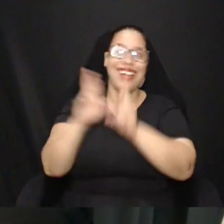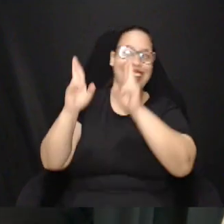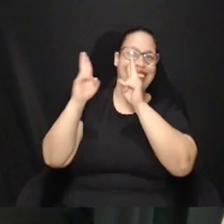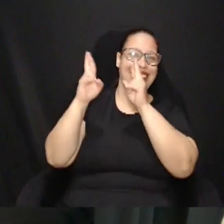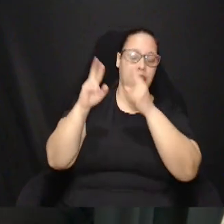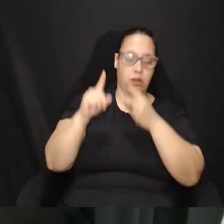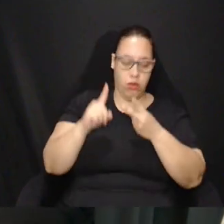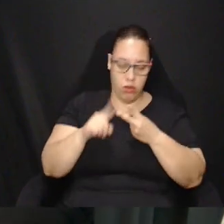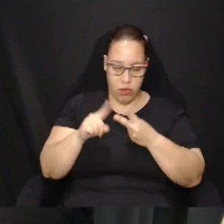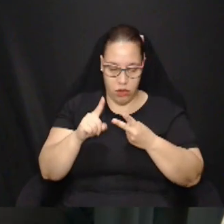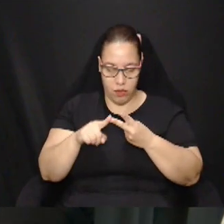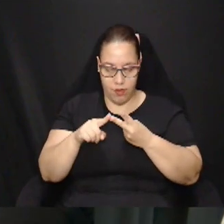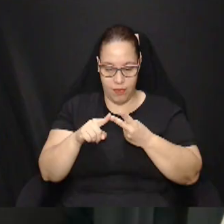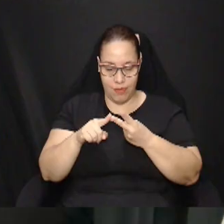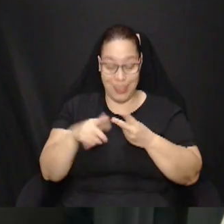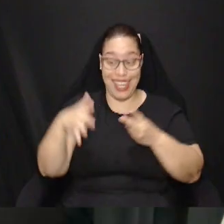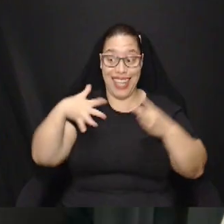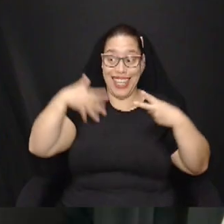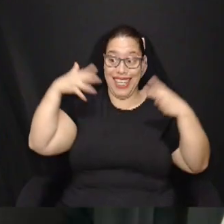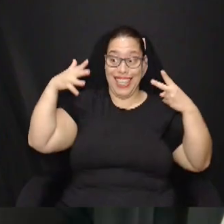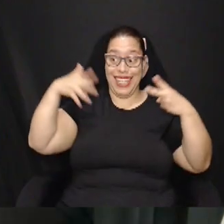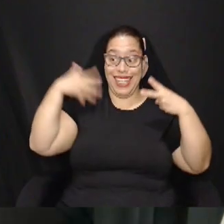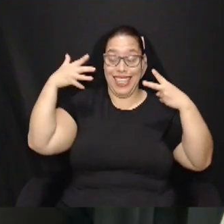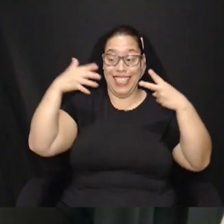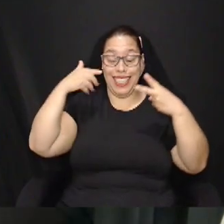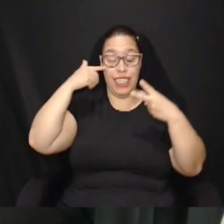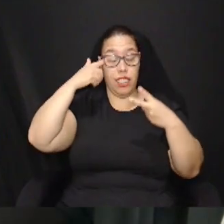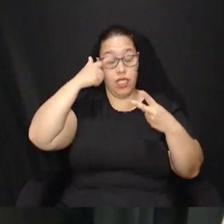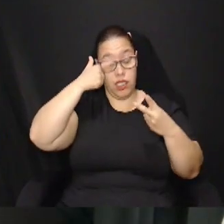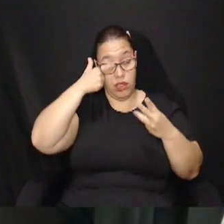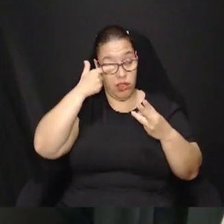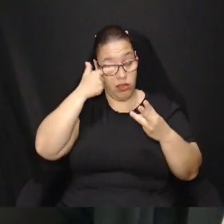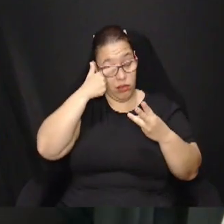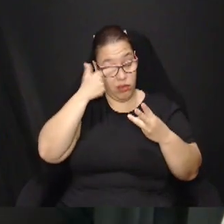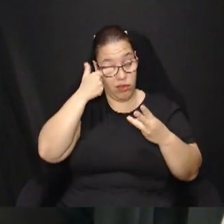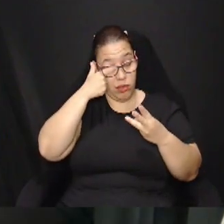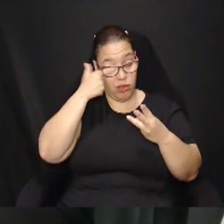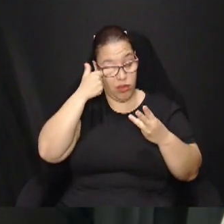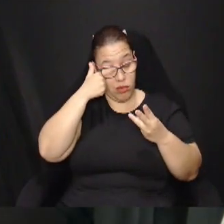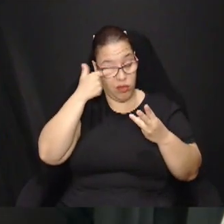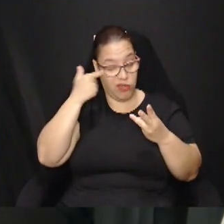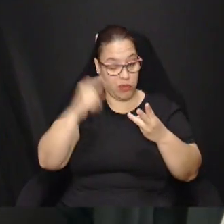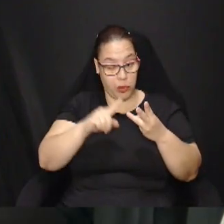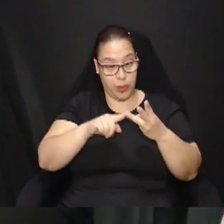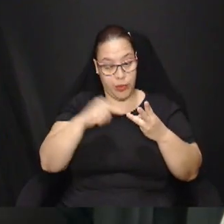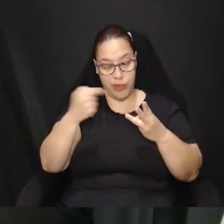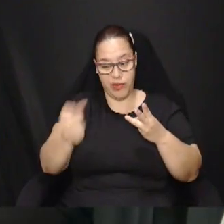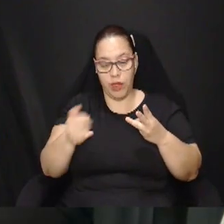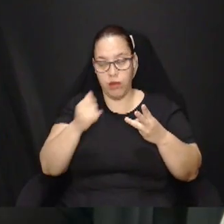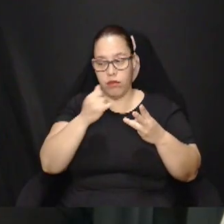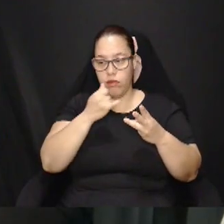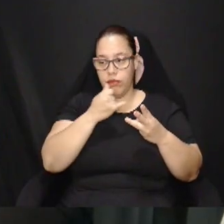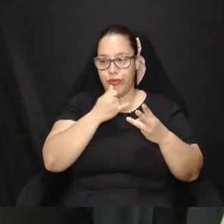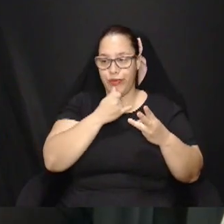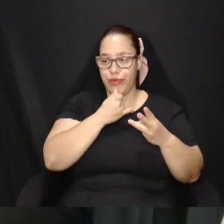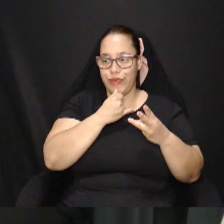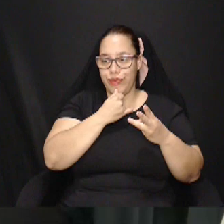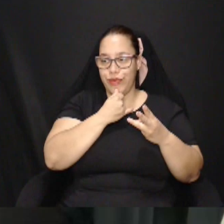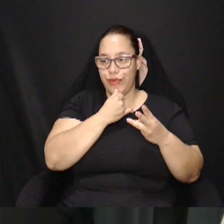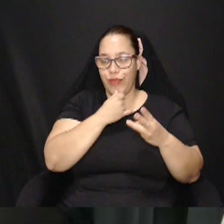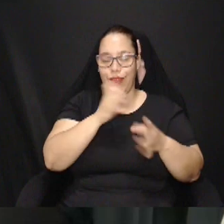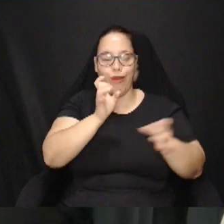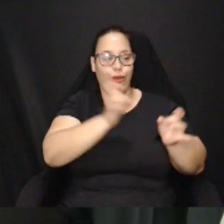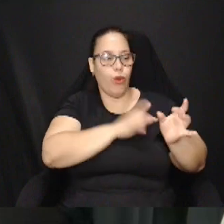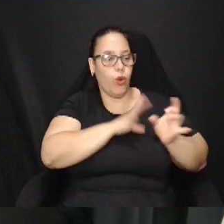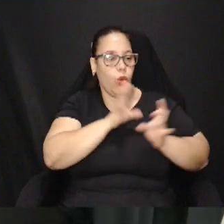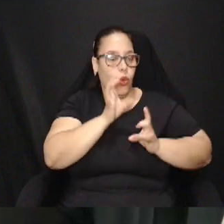espécie de uma alegria, de uma espécie de uma euforia, e logo em seguida uma frustração muito grande, um medo muito grande, uma